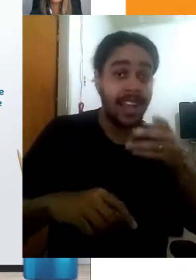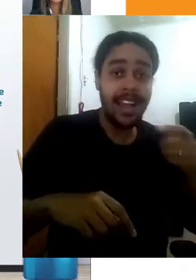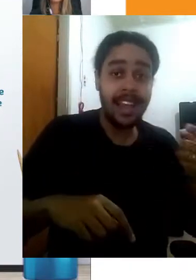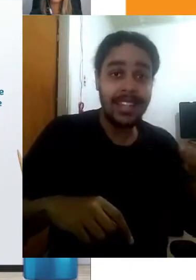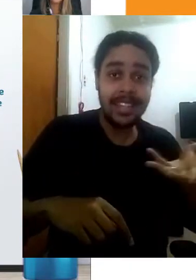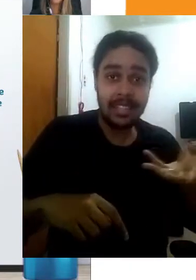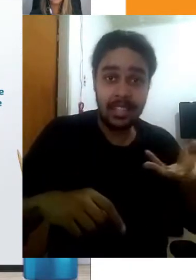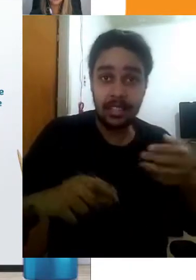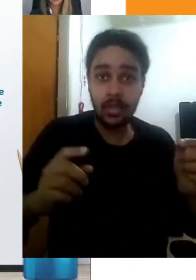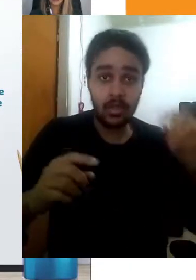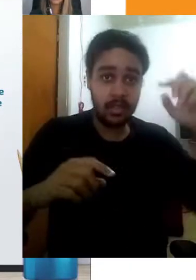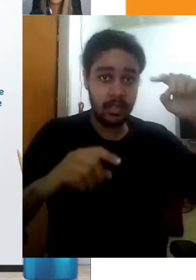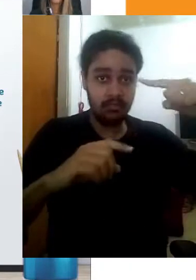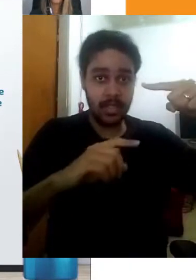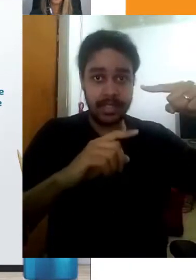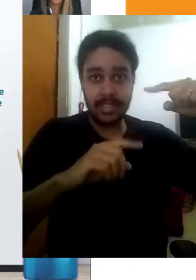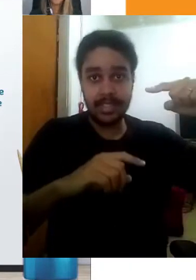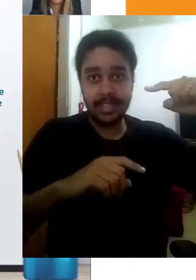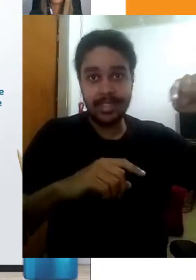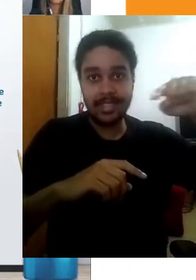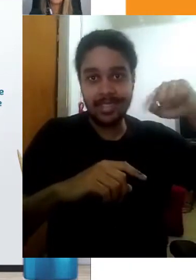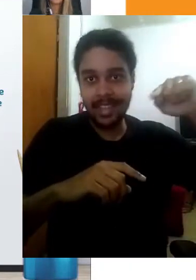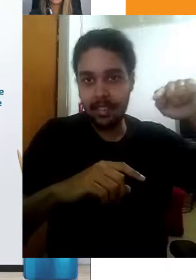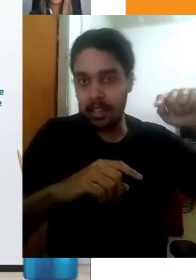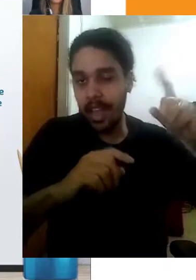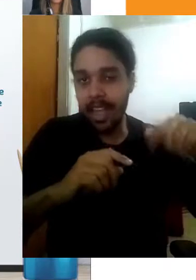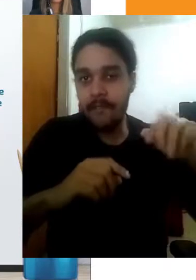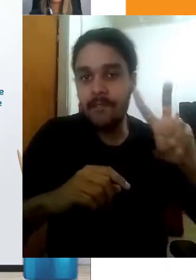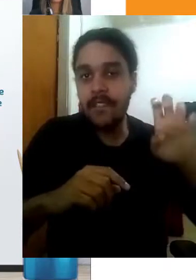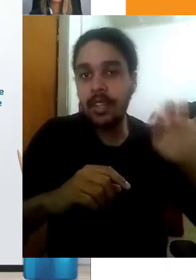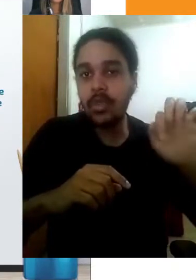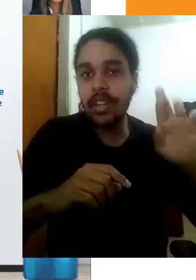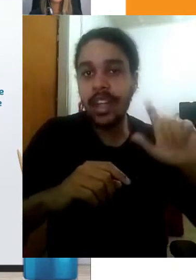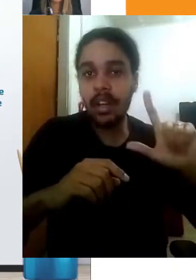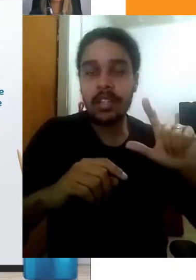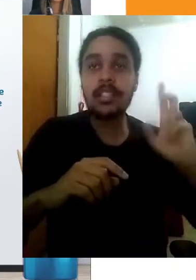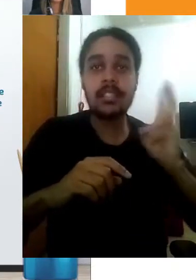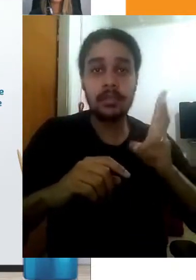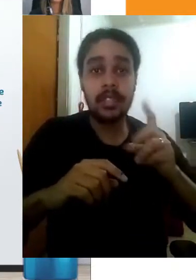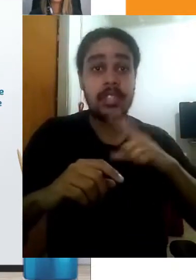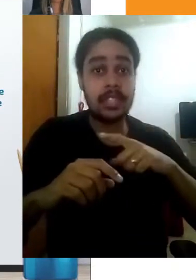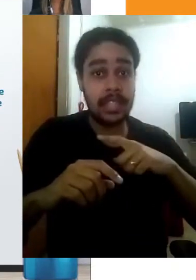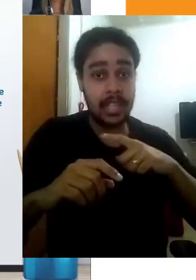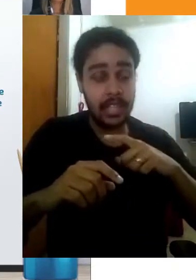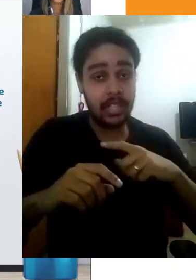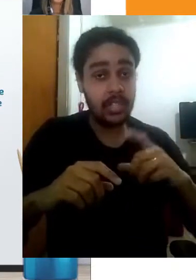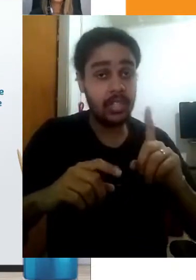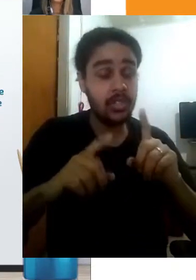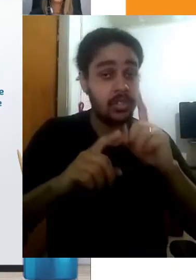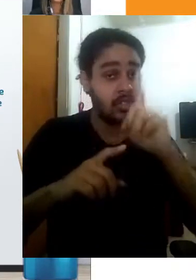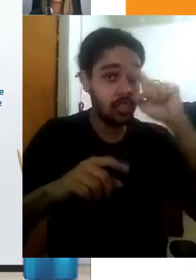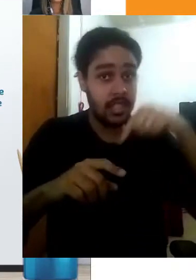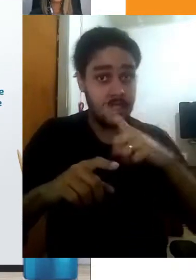que são grandezas vetoriais. Logo, a força resultante possui a mesma direção e sentido